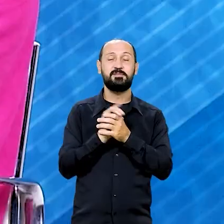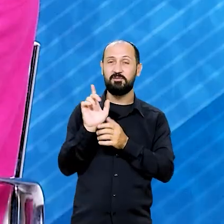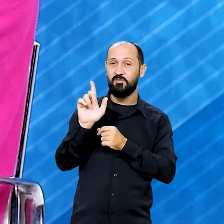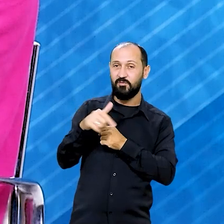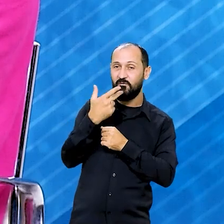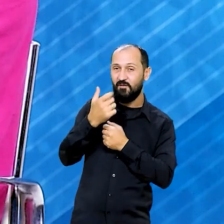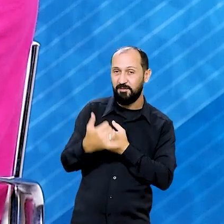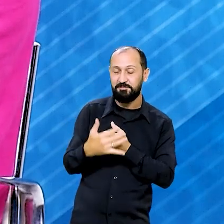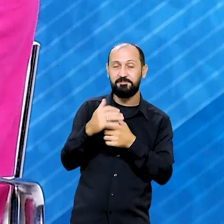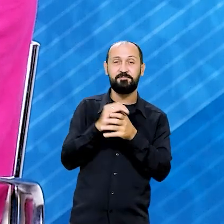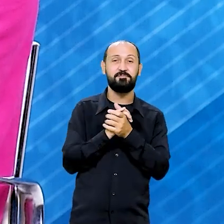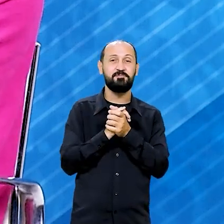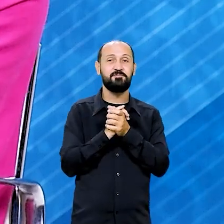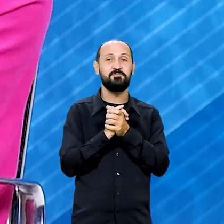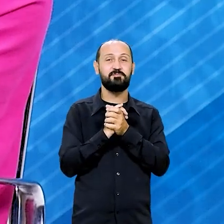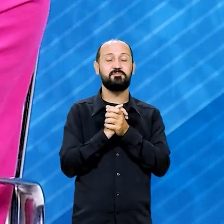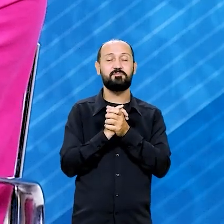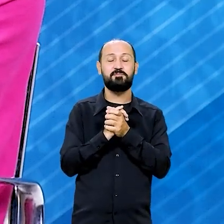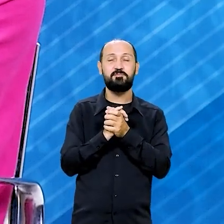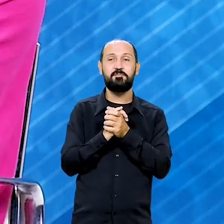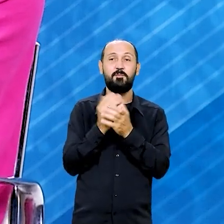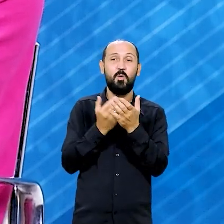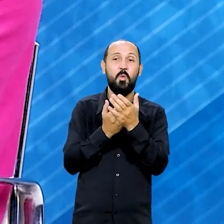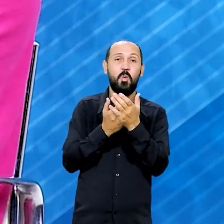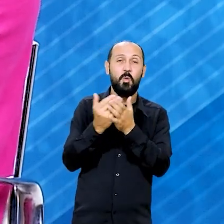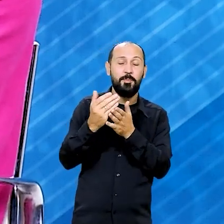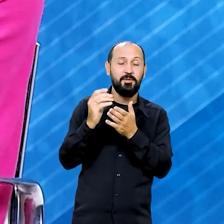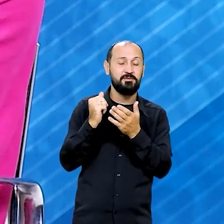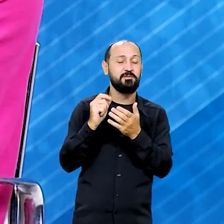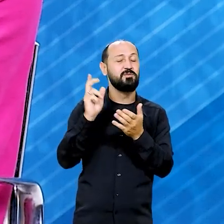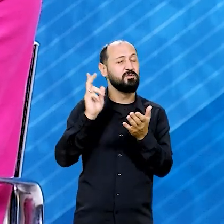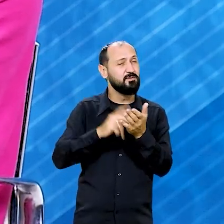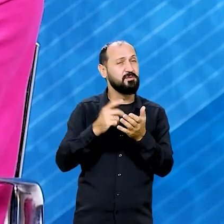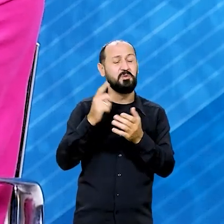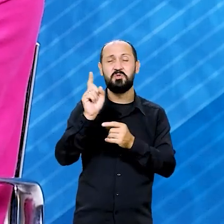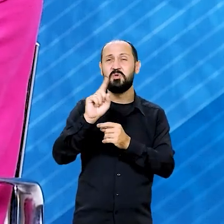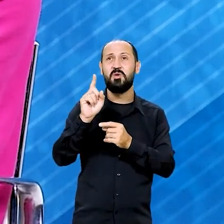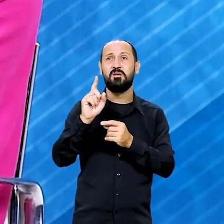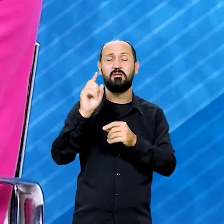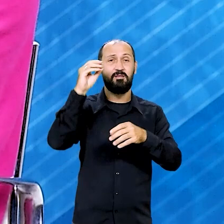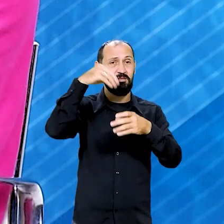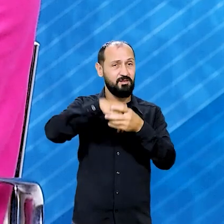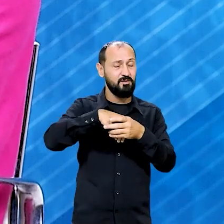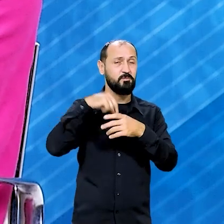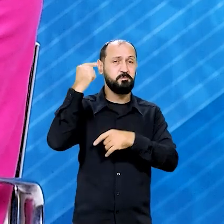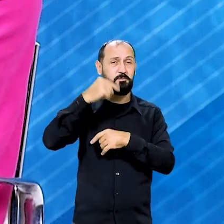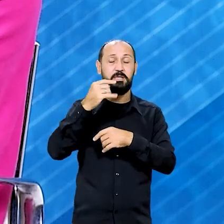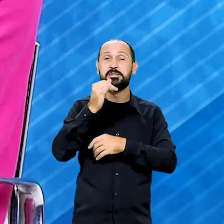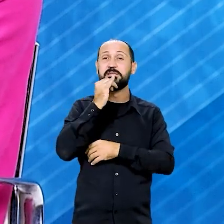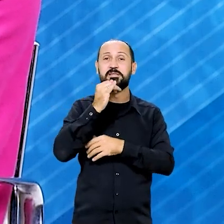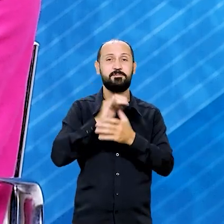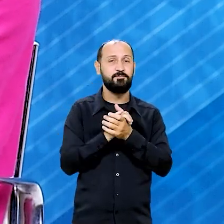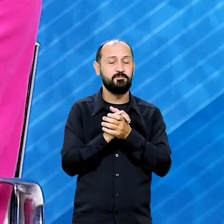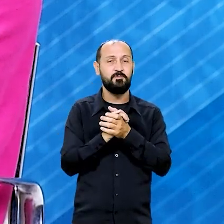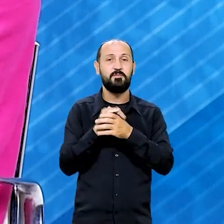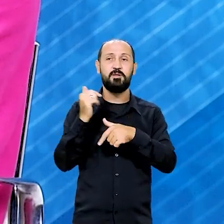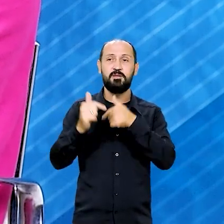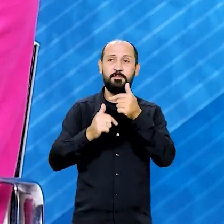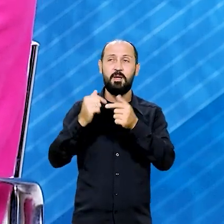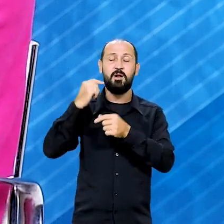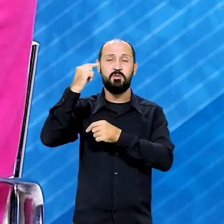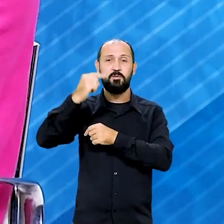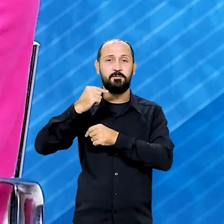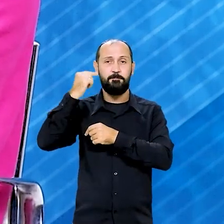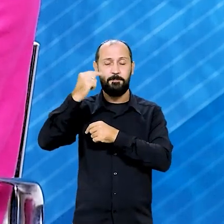empresário. Isso que eu ia falar, doutora, porque assim, para início de carreira, isso é muito difícil, não só na advocacia, né? Mas, por